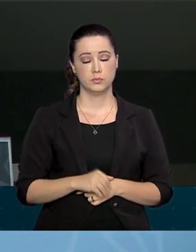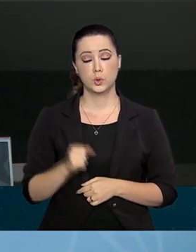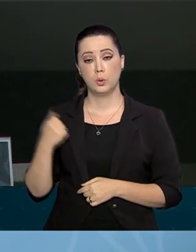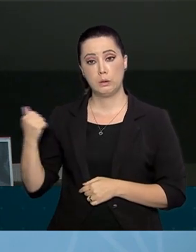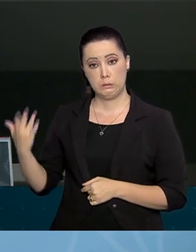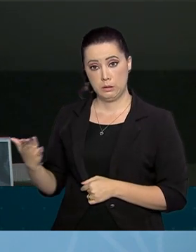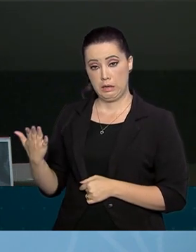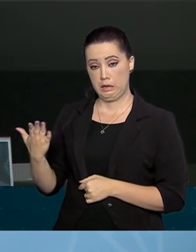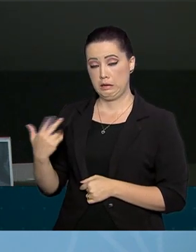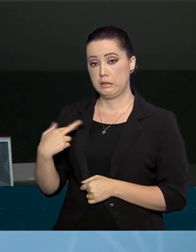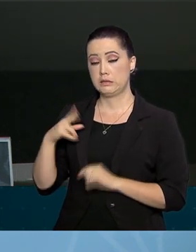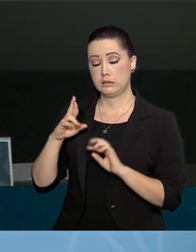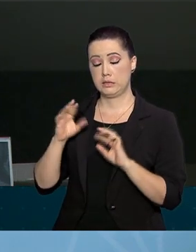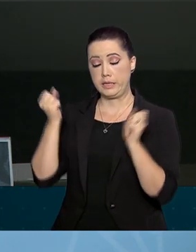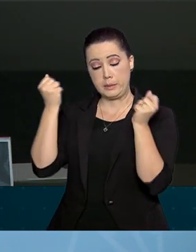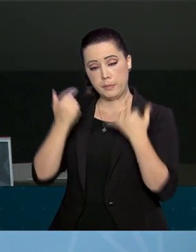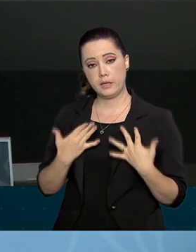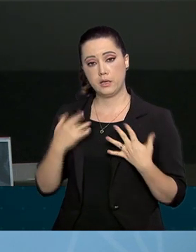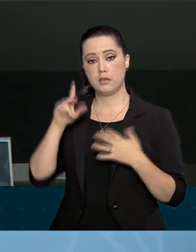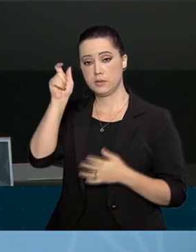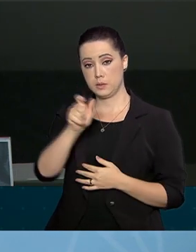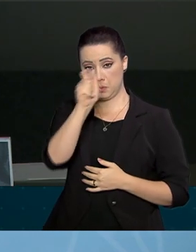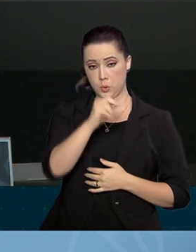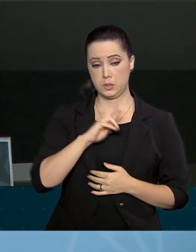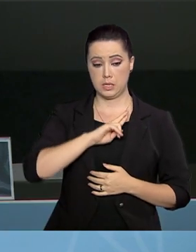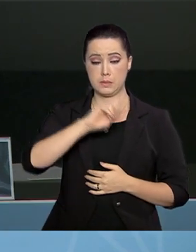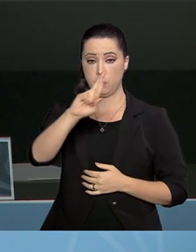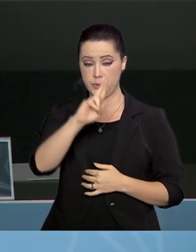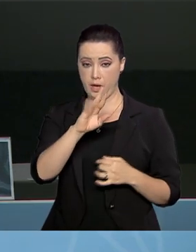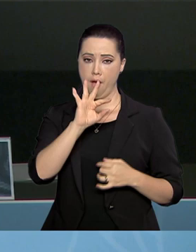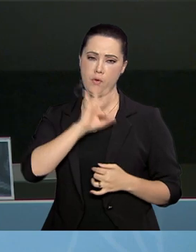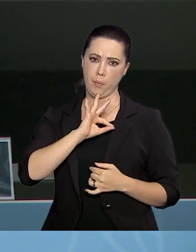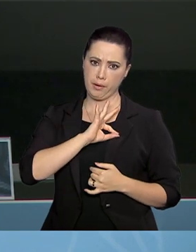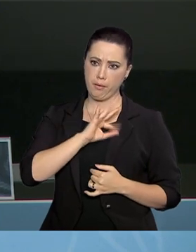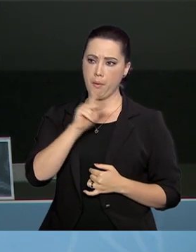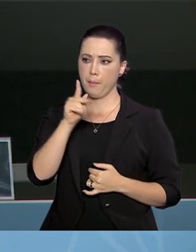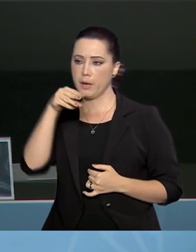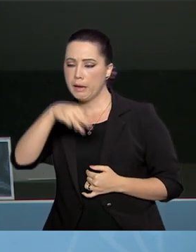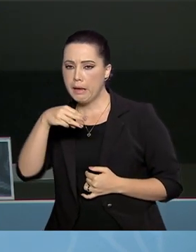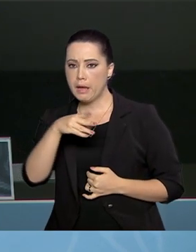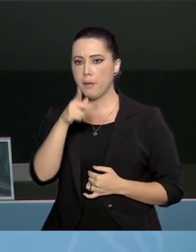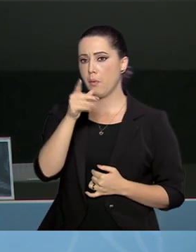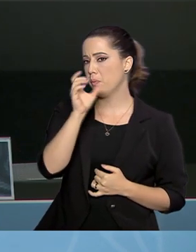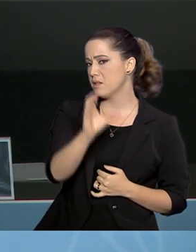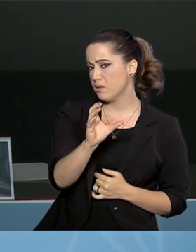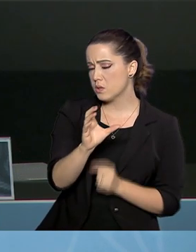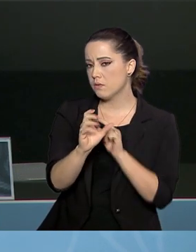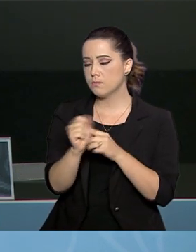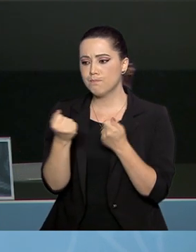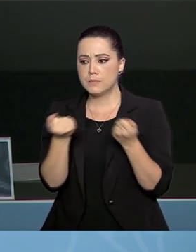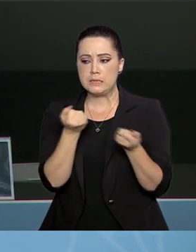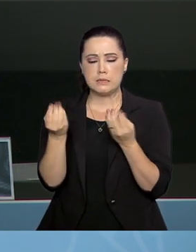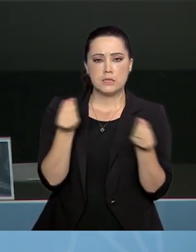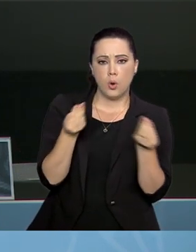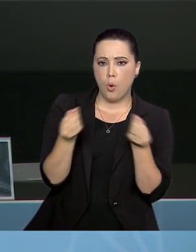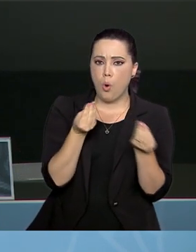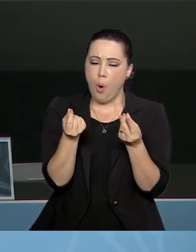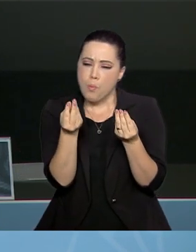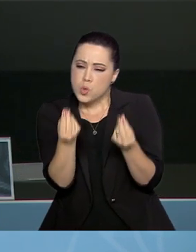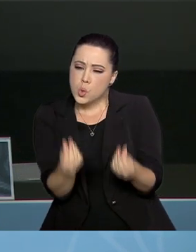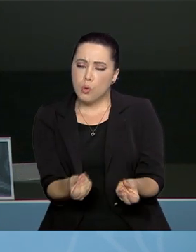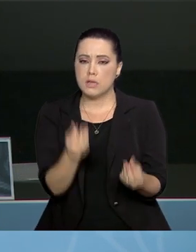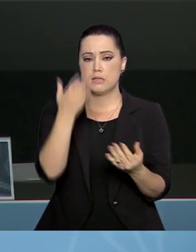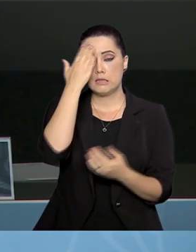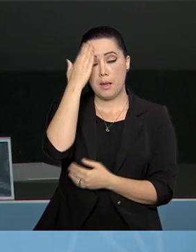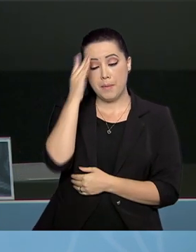ponta, policiais civis, policiais militares, precisam ter um instrumento claro para ranquear qual